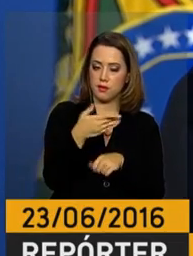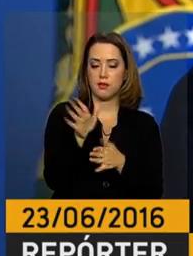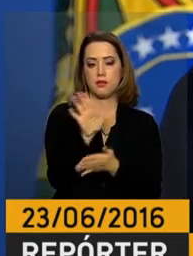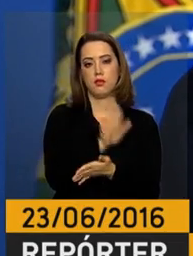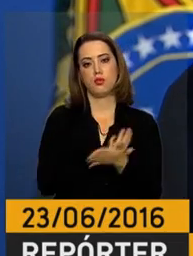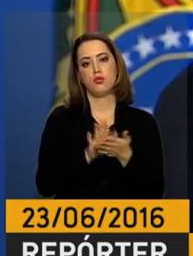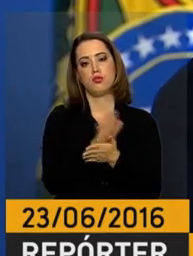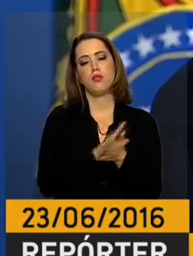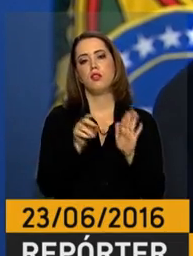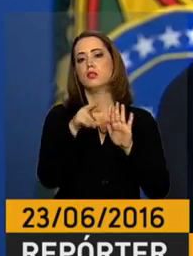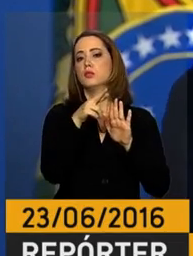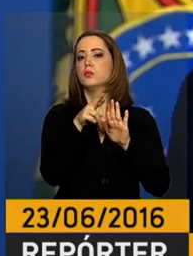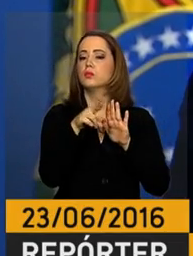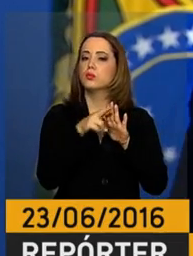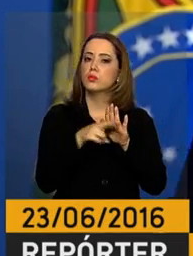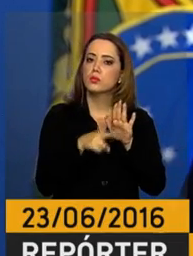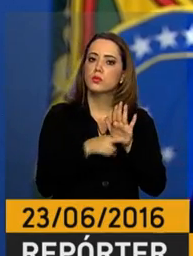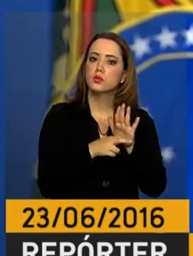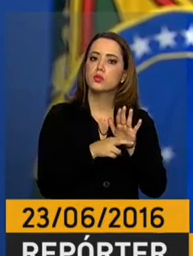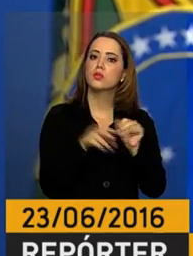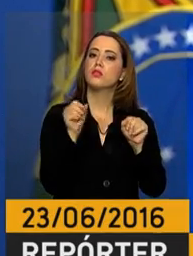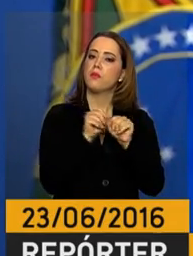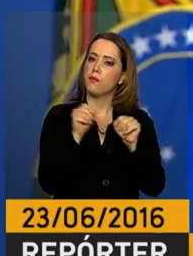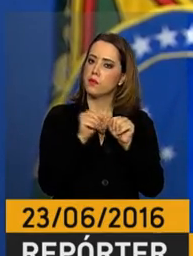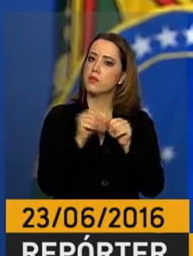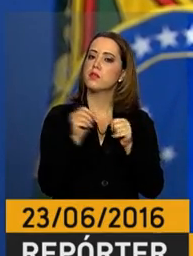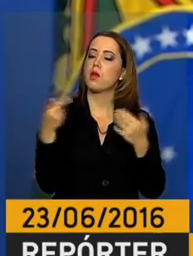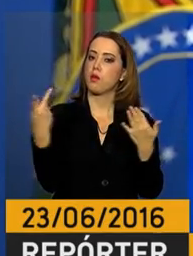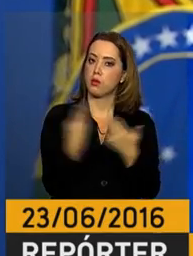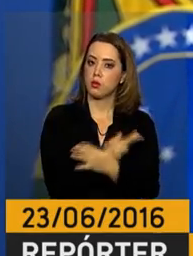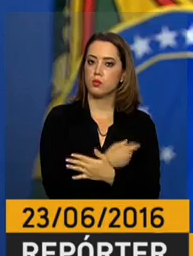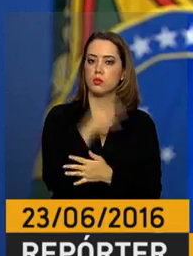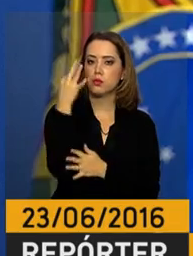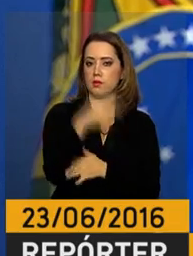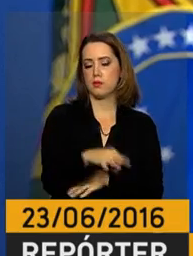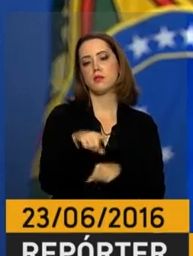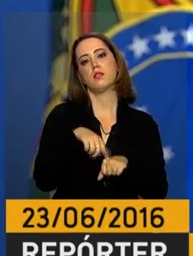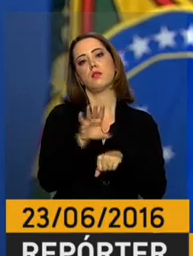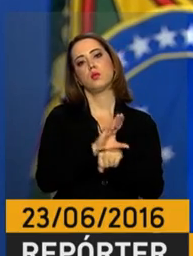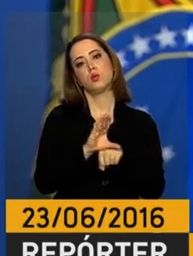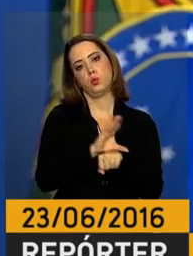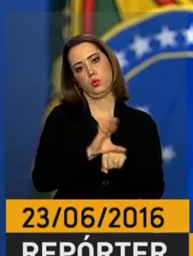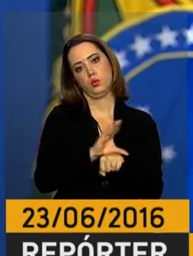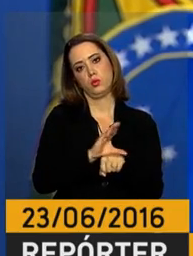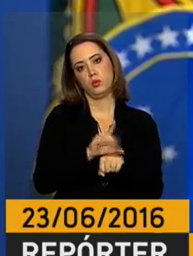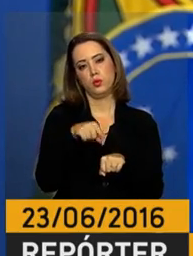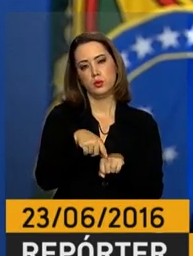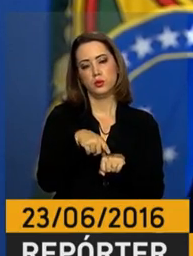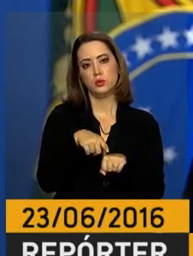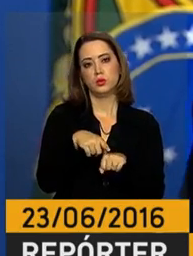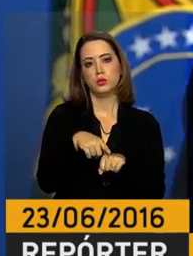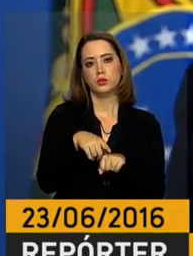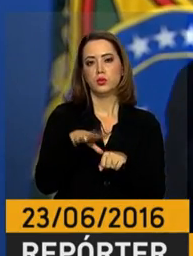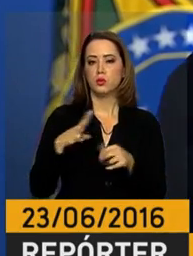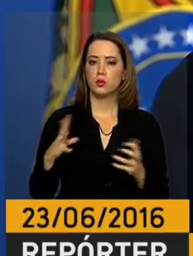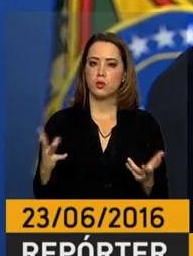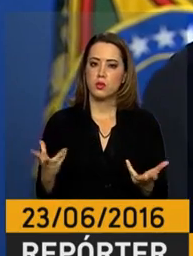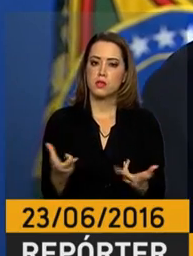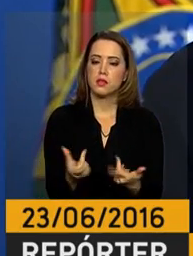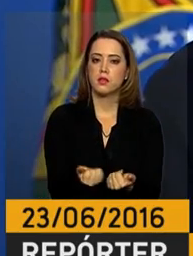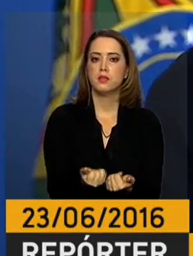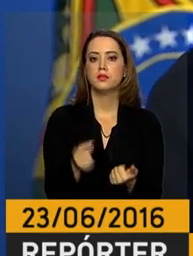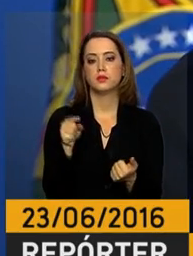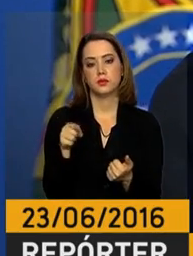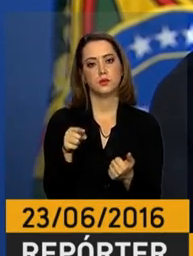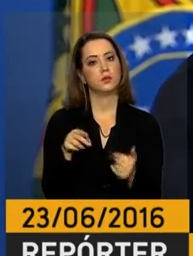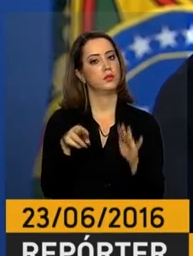regra que buscasse a aplicabilidade plena da Constituição Federal e a eficácia igualmente plena